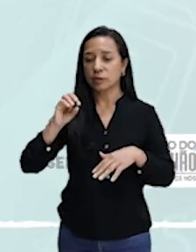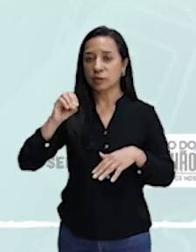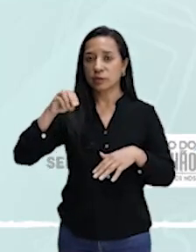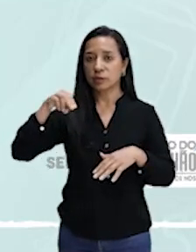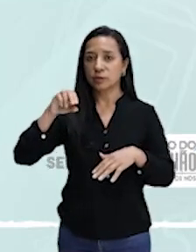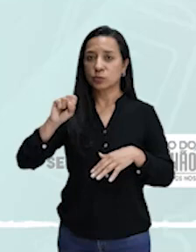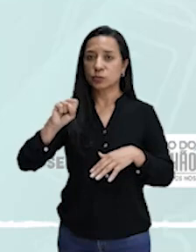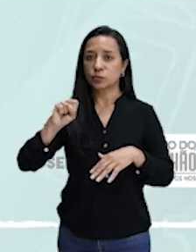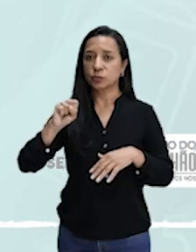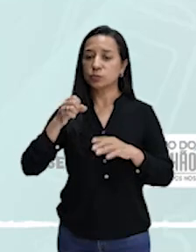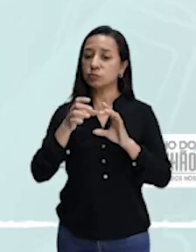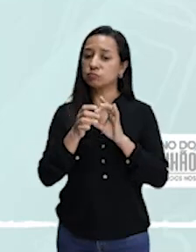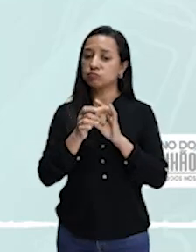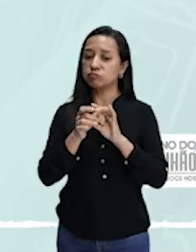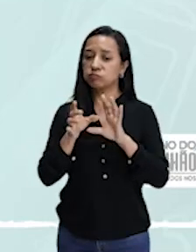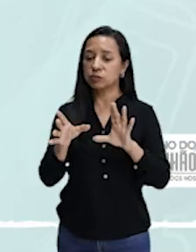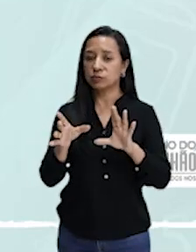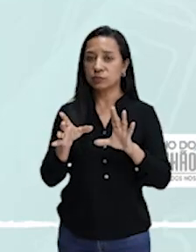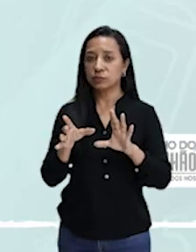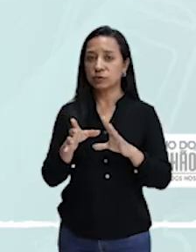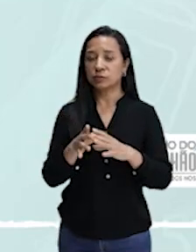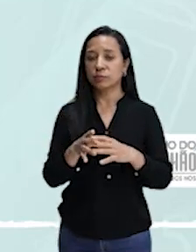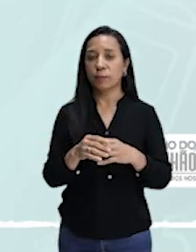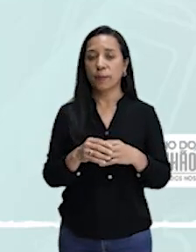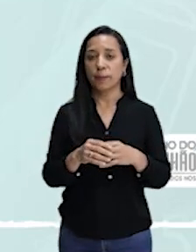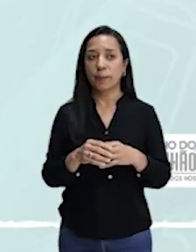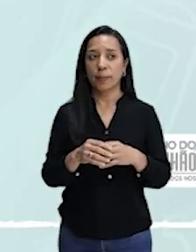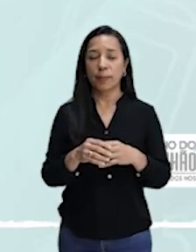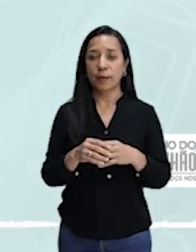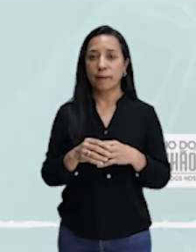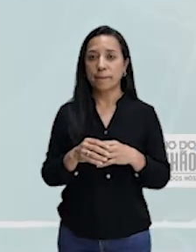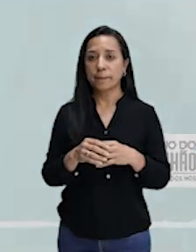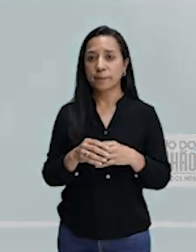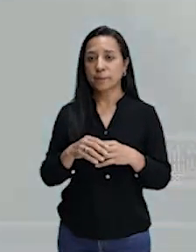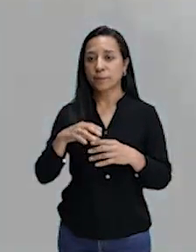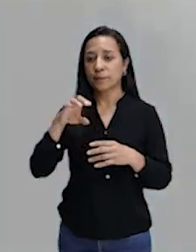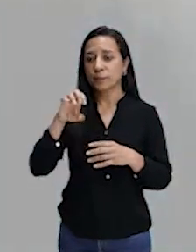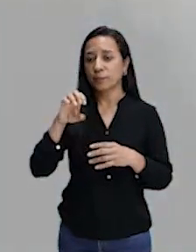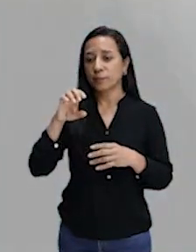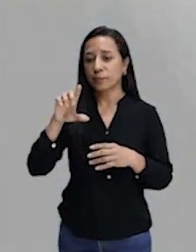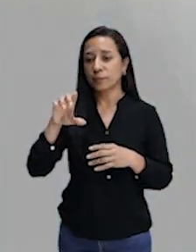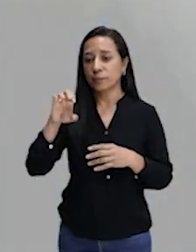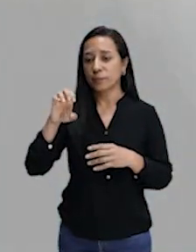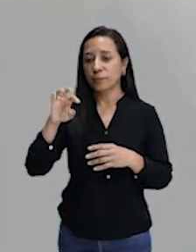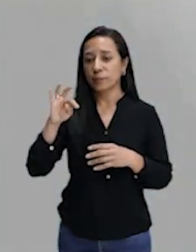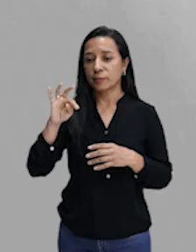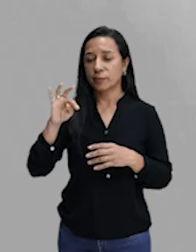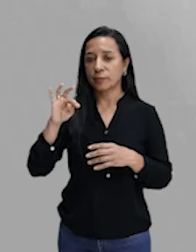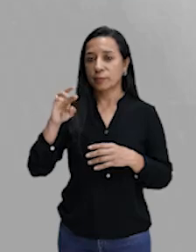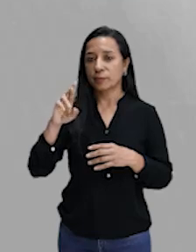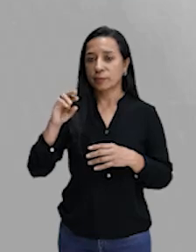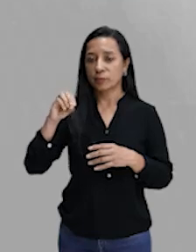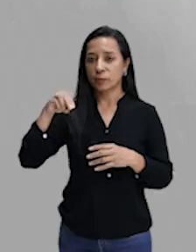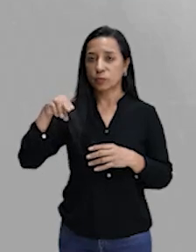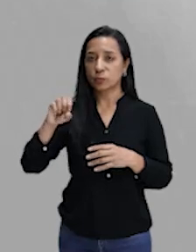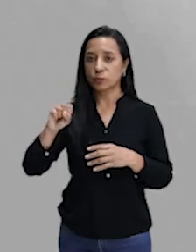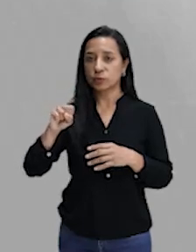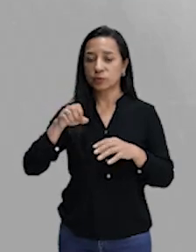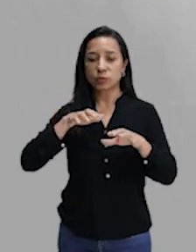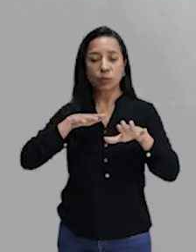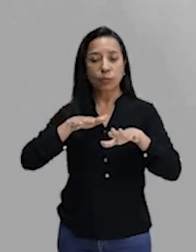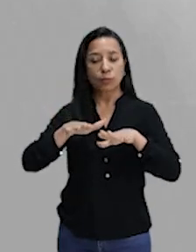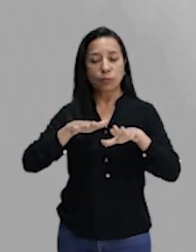portadores de carga elétrica elétrons livres certo os elétrons livres ele se movem de forma